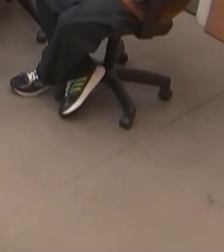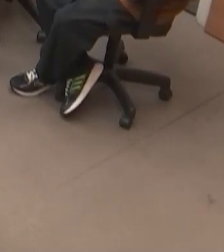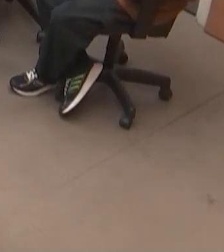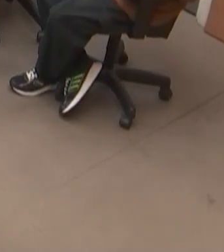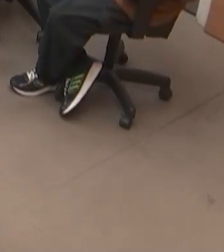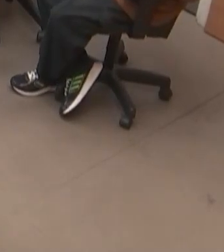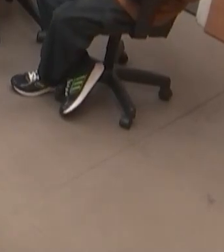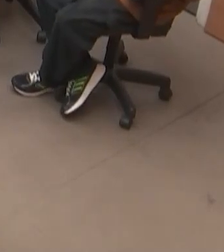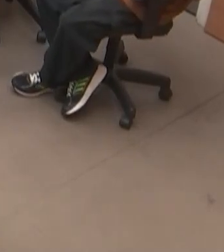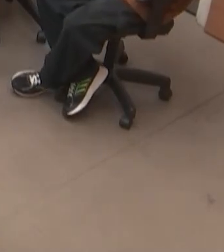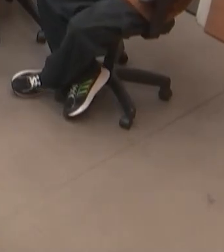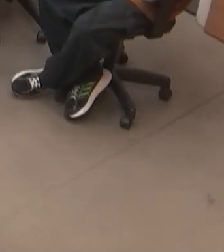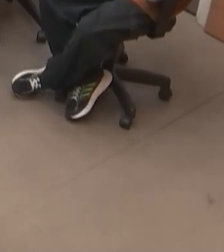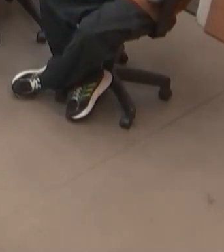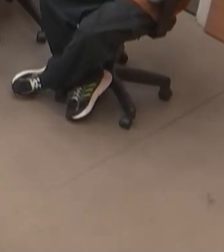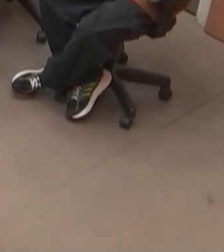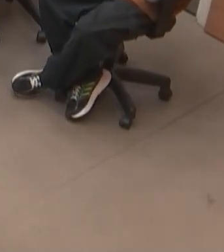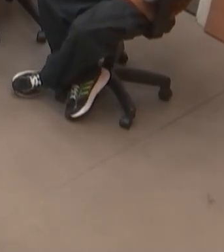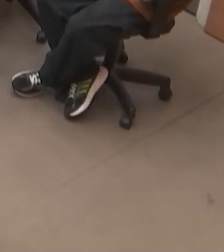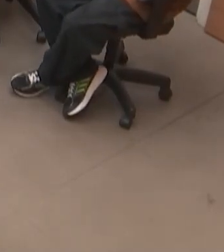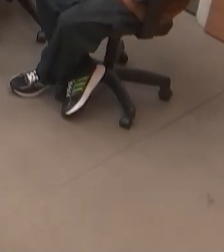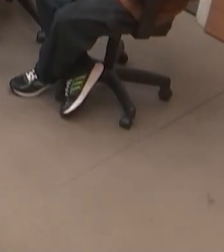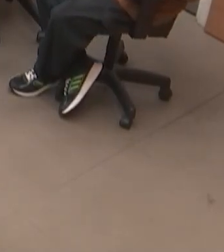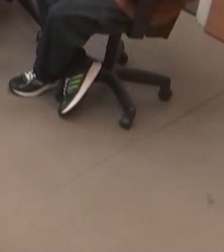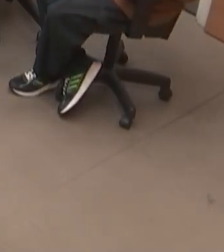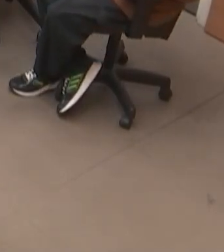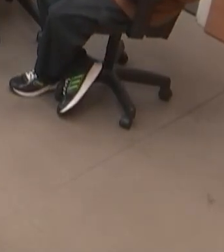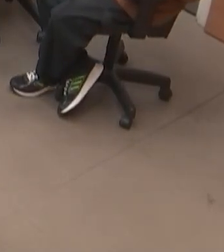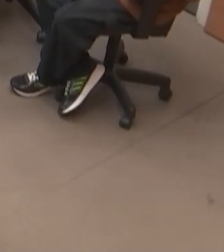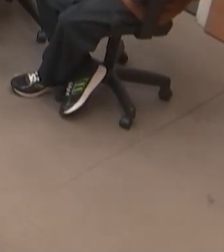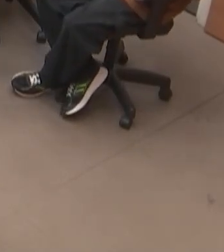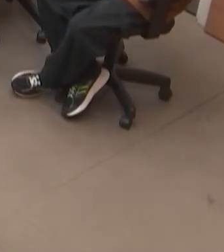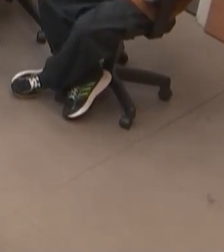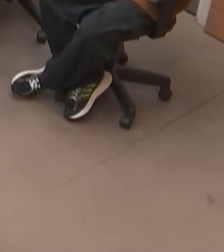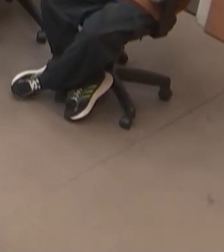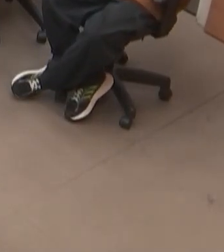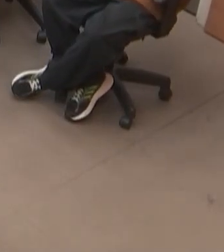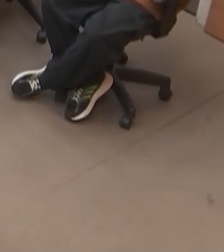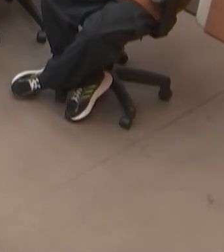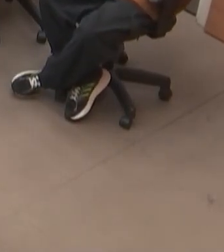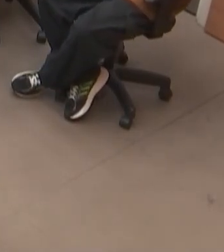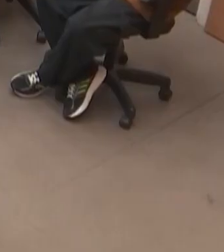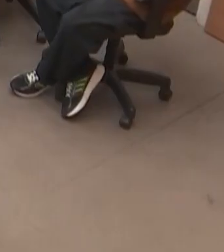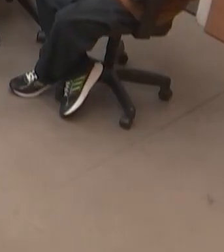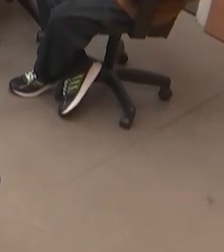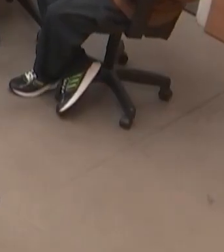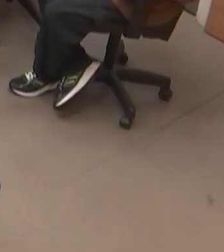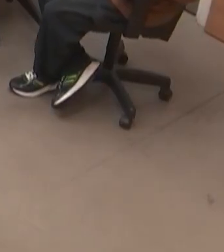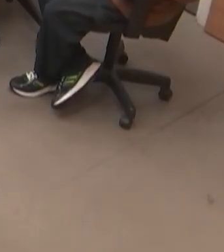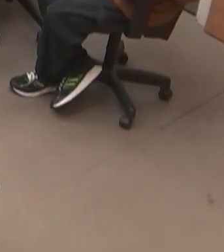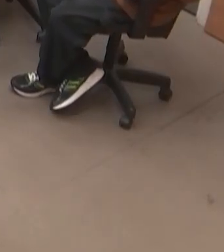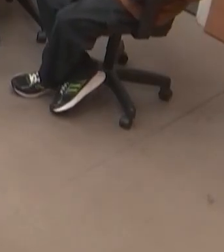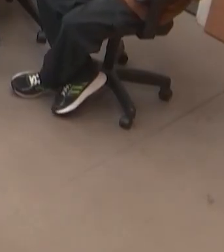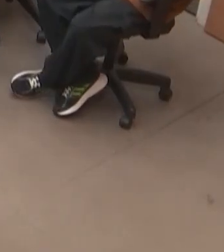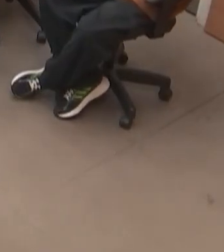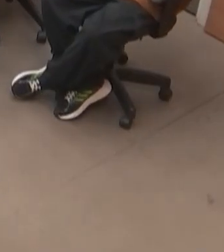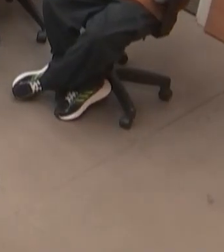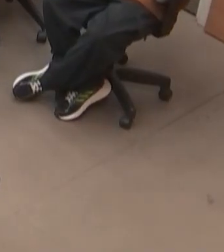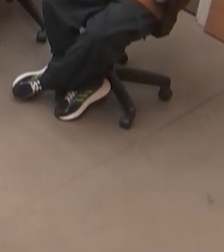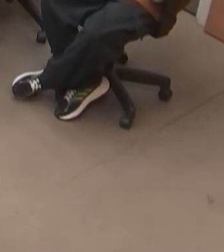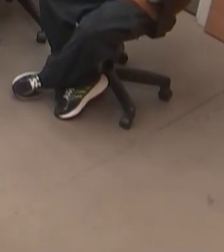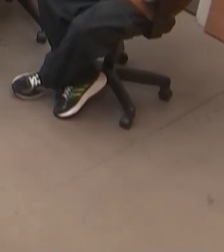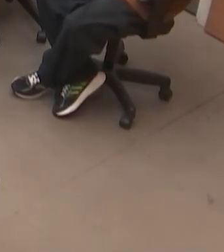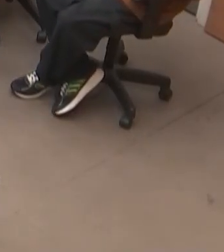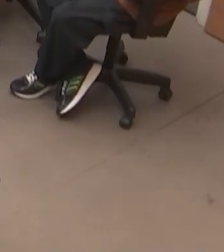sinto Akon na estrada pra me tornar icon. Muito sangue nas linhas, sou Jason escurecendo sua sexta-feira, escutando aquele som bom.